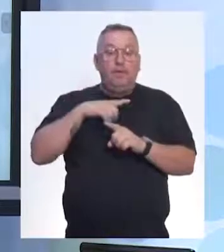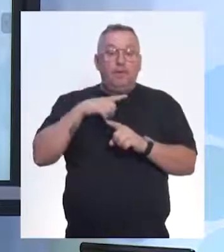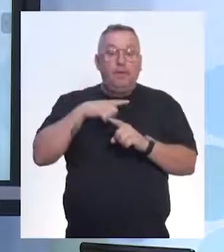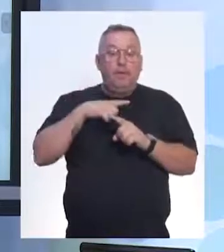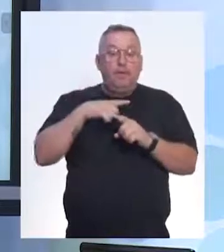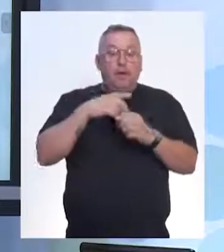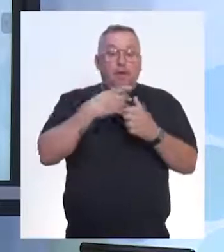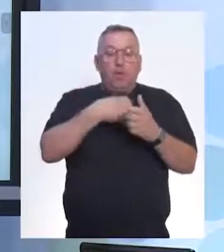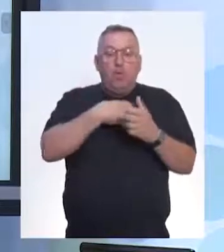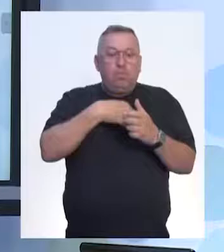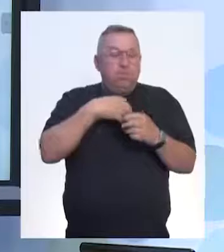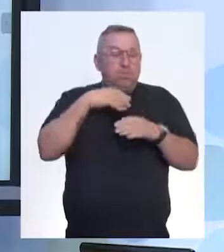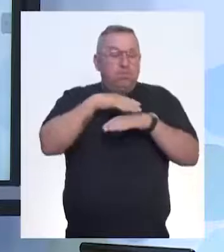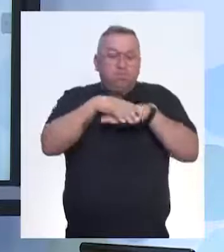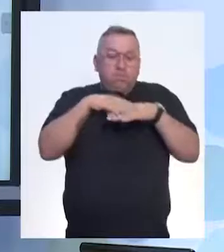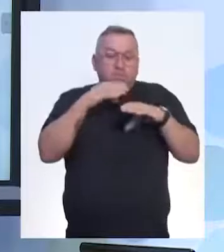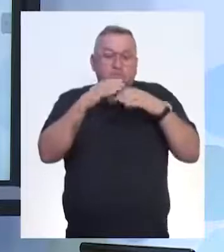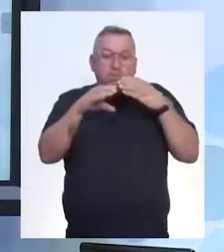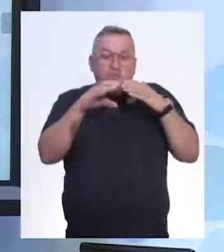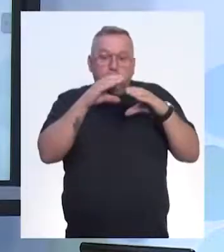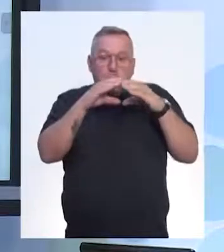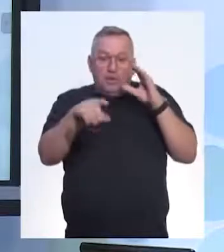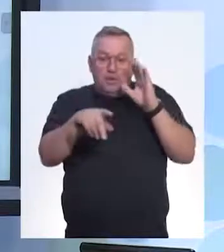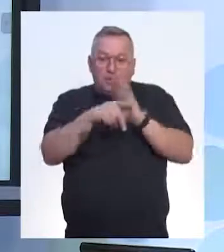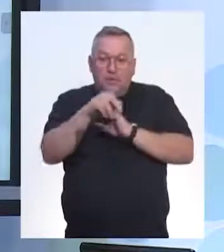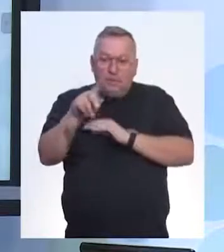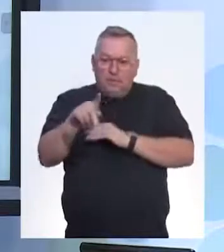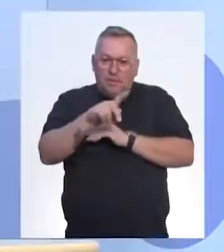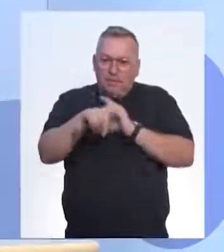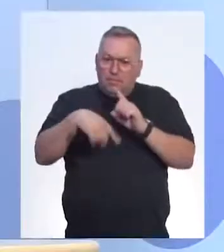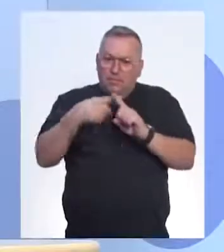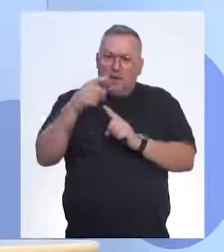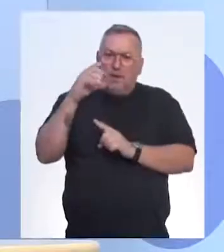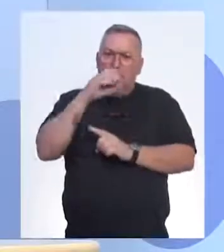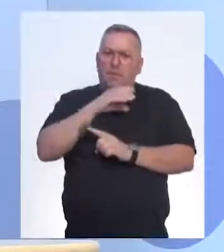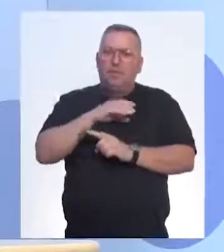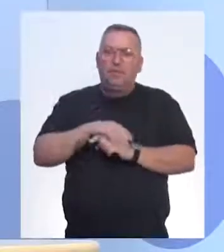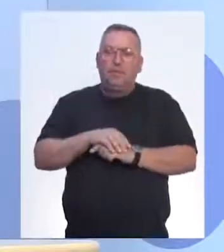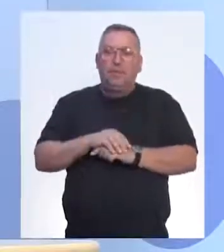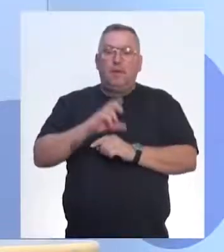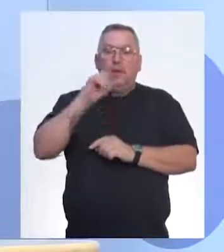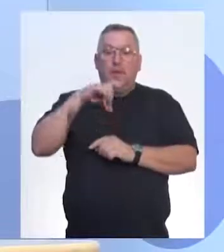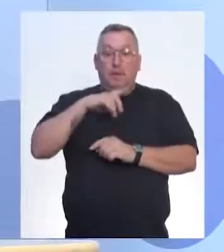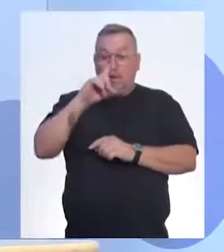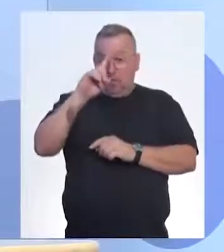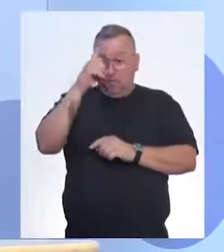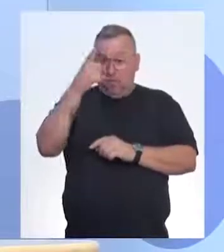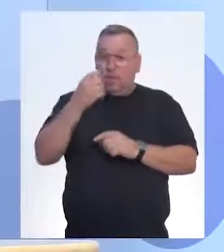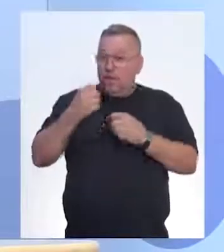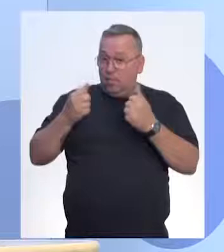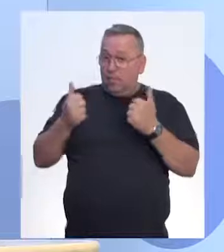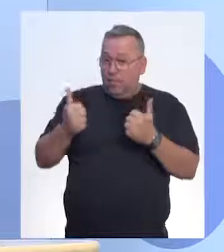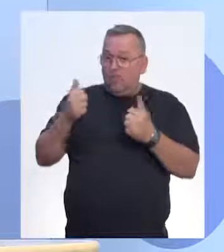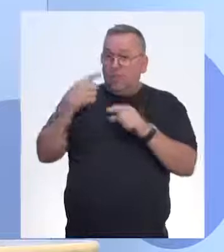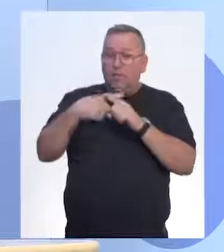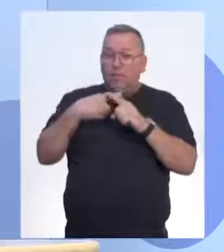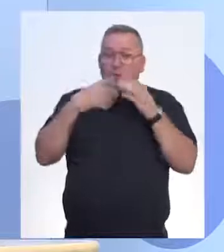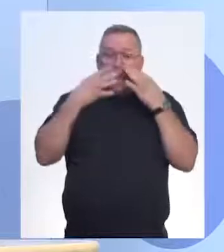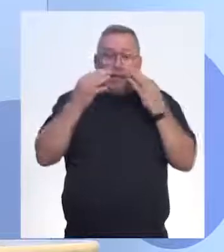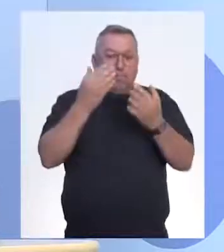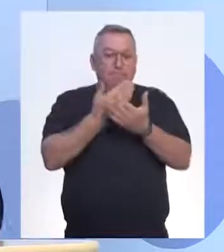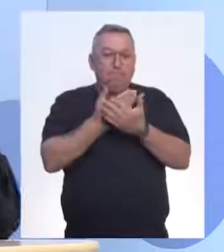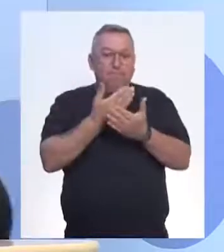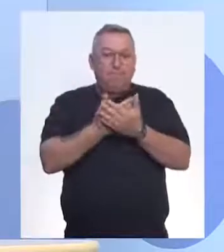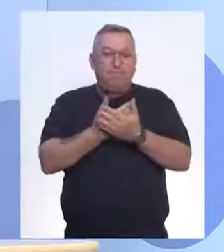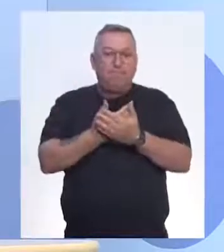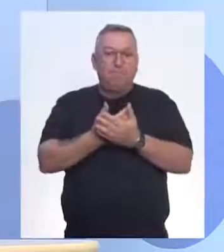canal que permite o acesso mais rápido, né, Jonas, a essa sim. comunicação. E se tem dúvida, é bom, né? Quer dizer que prestou atenção na aula. Se